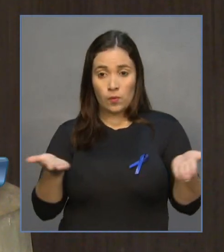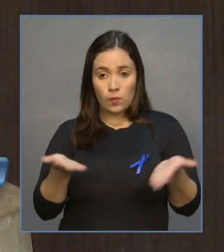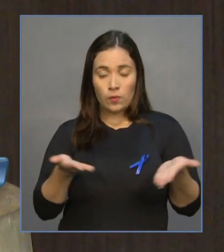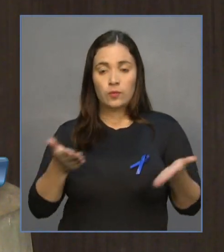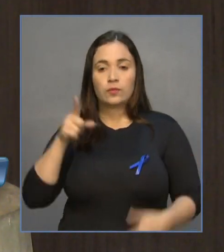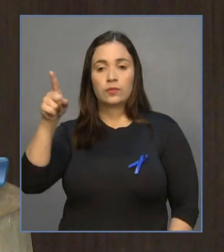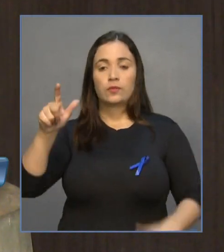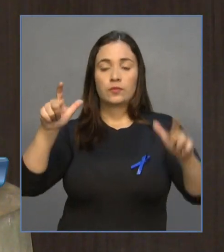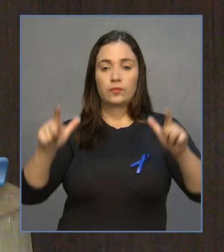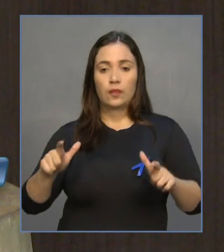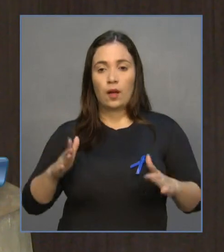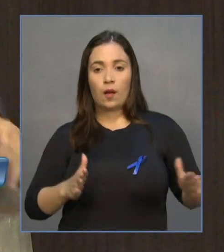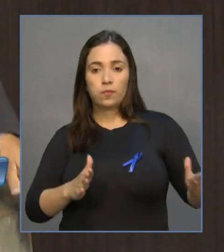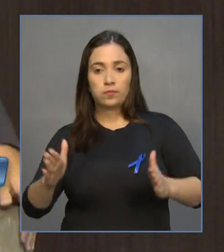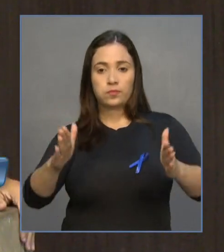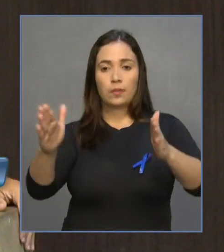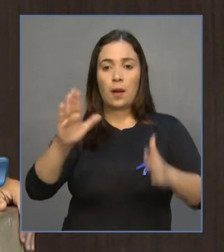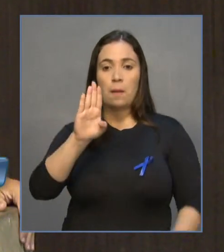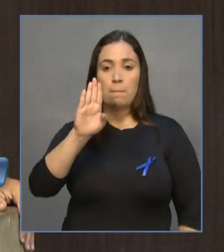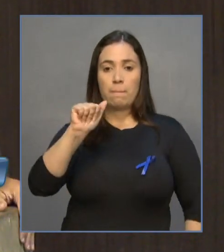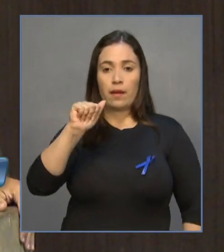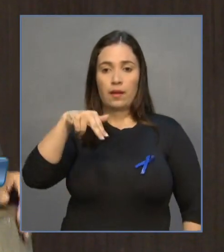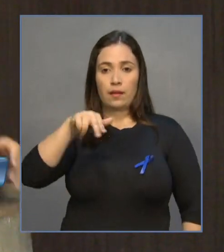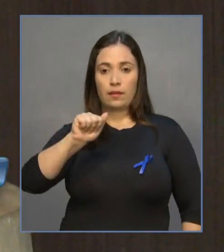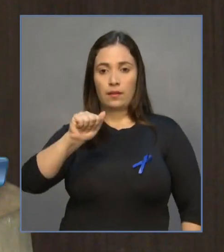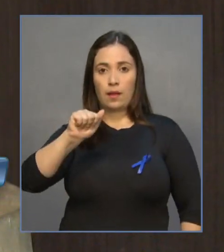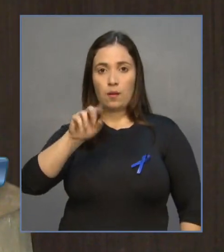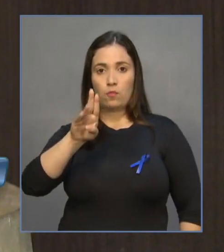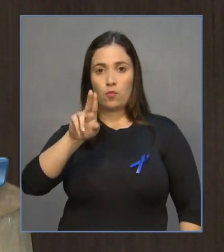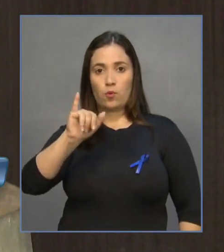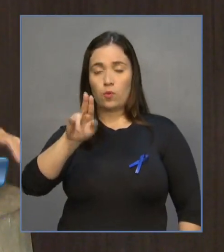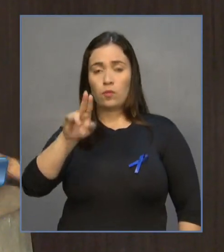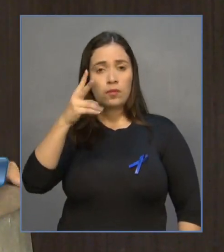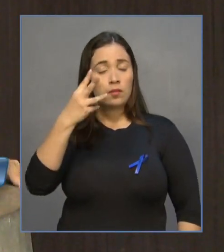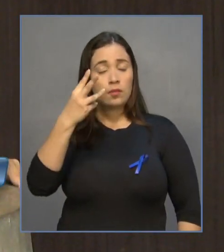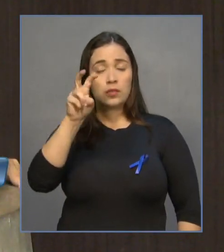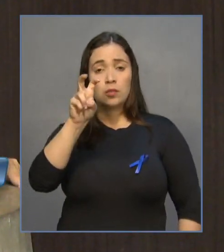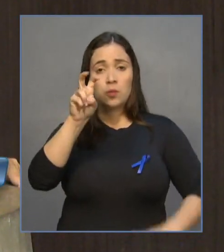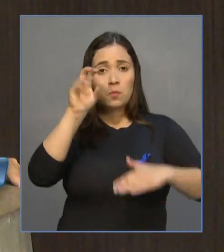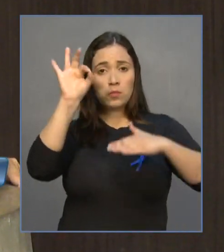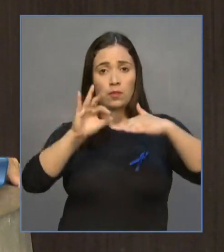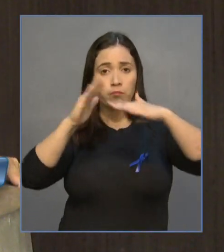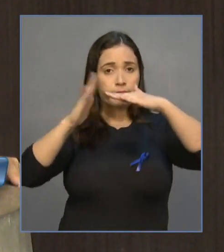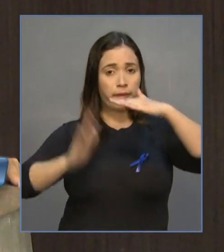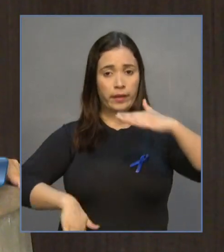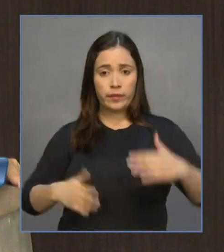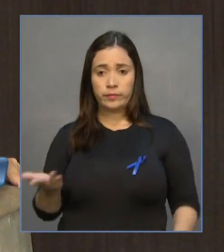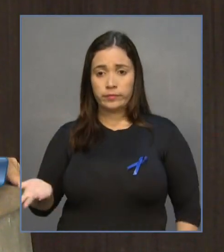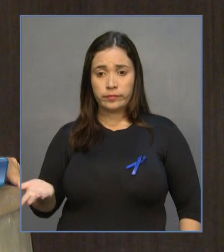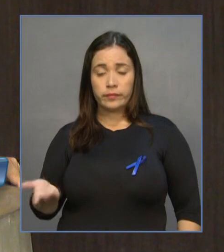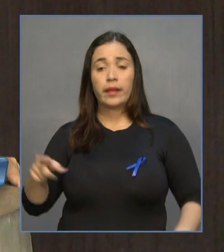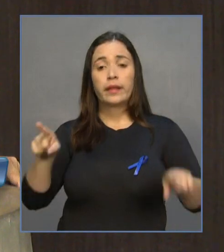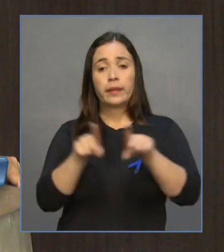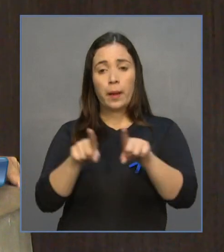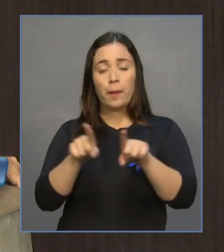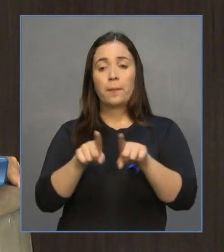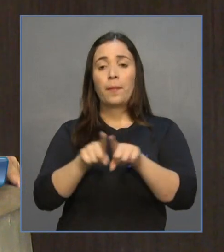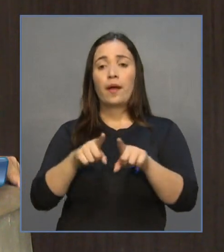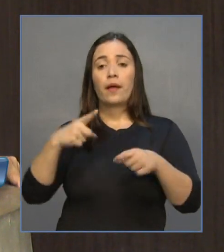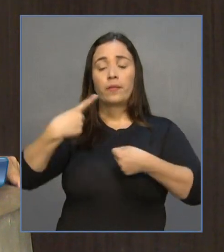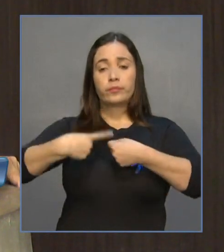do Manabuiú conta com menos de 3% de água. Os Inhamuns, deputado Odilon, os Inhamuns